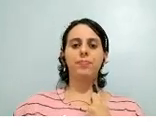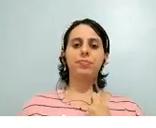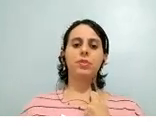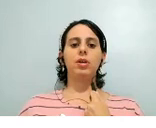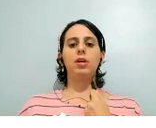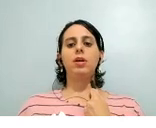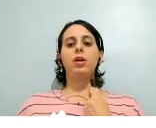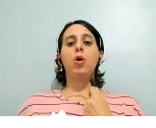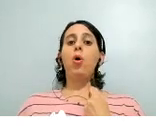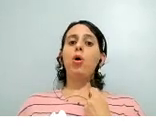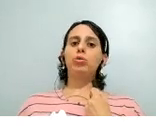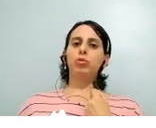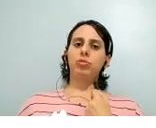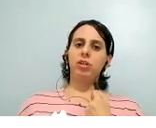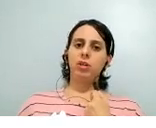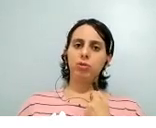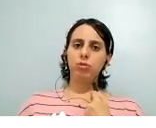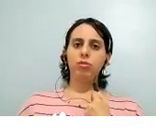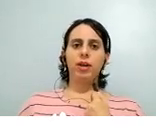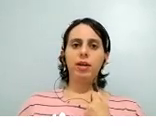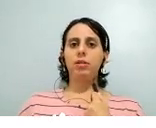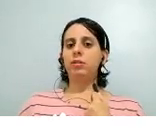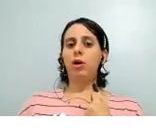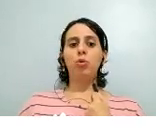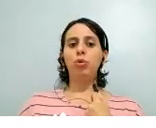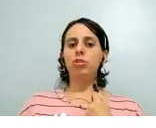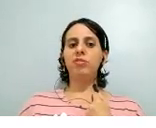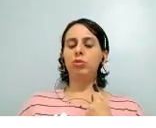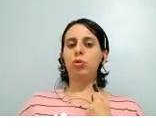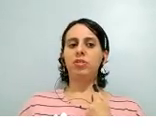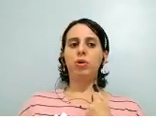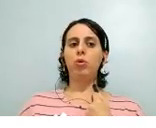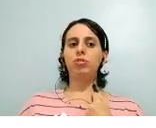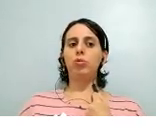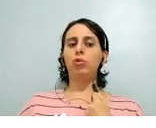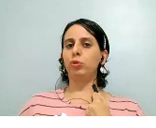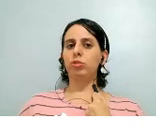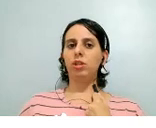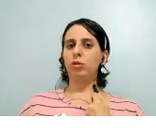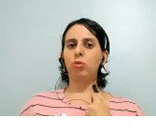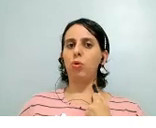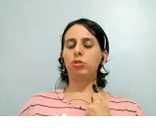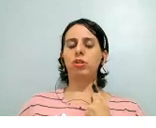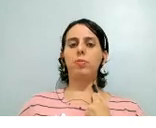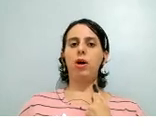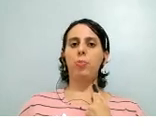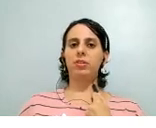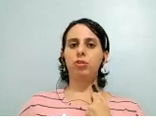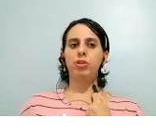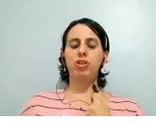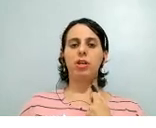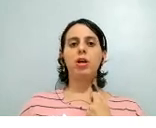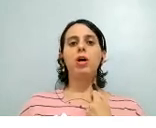mosquito. Outros vírus, não usam vetor, não usam um mosquito ou outro animal